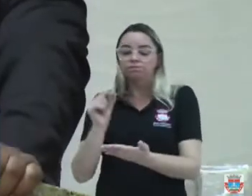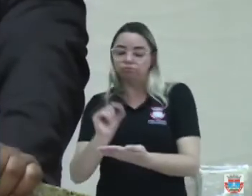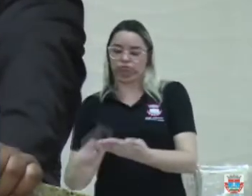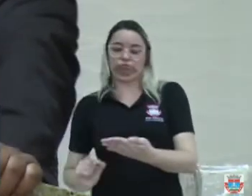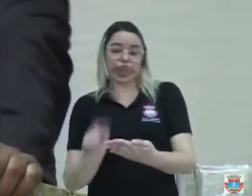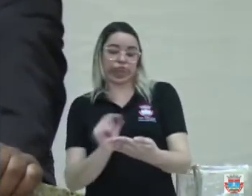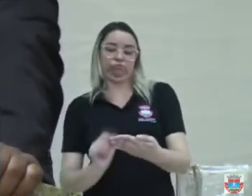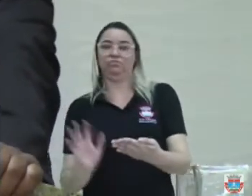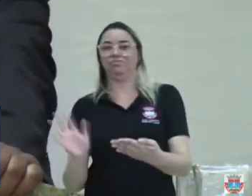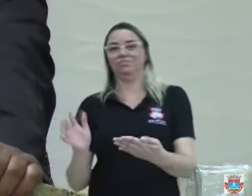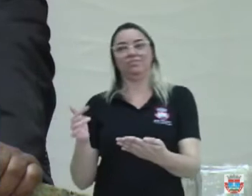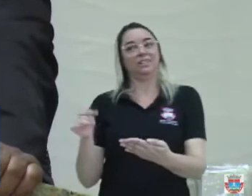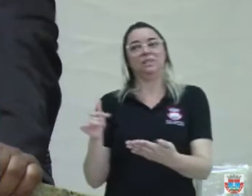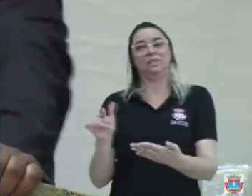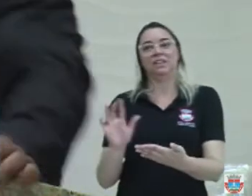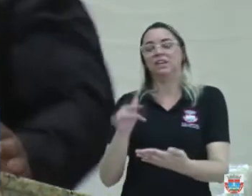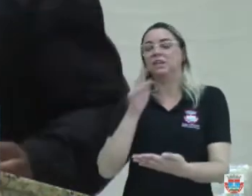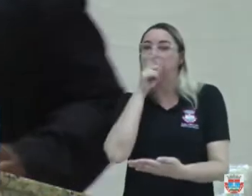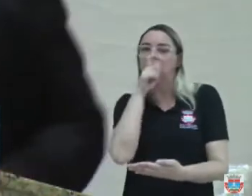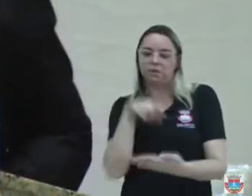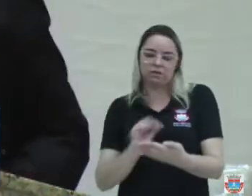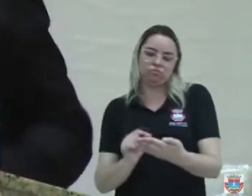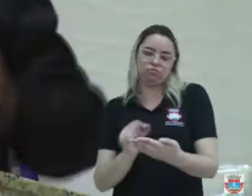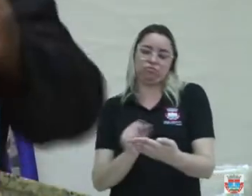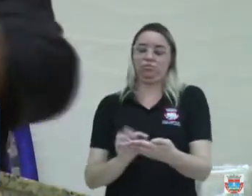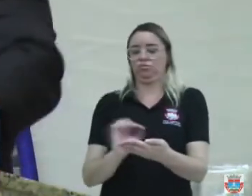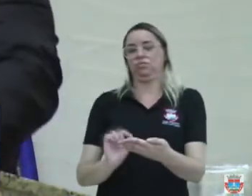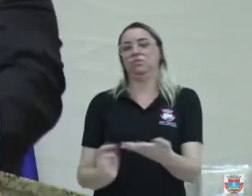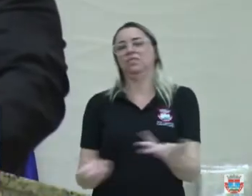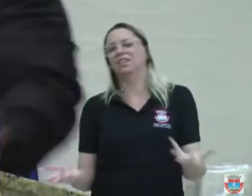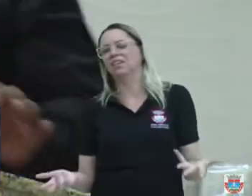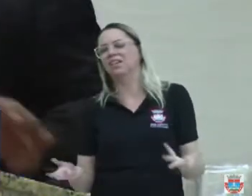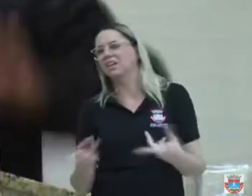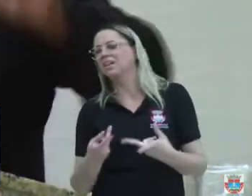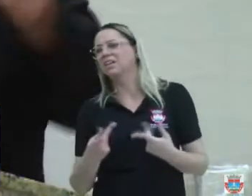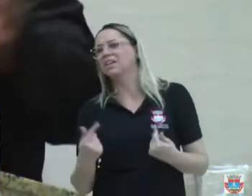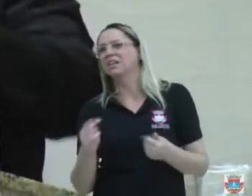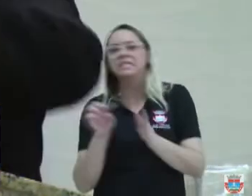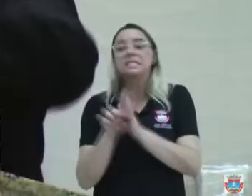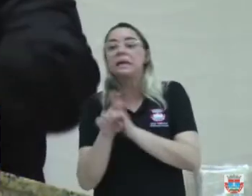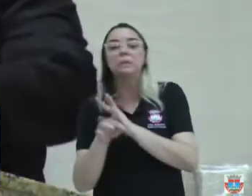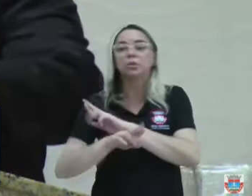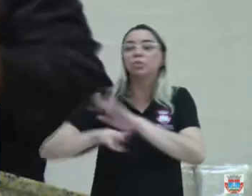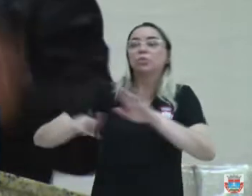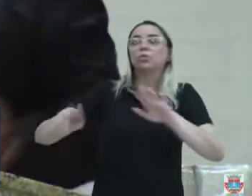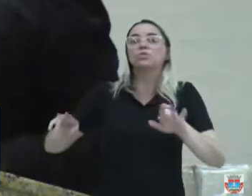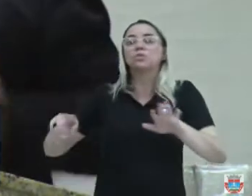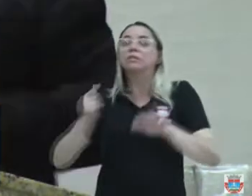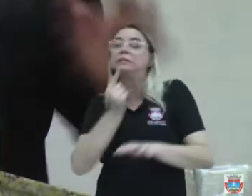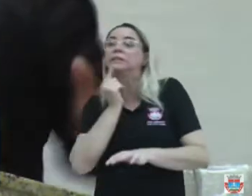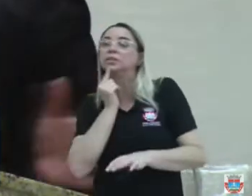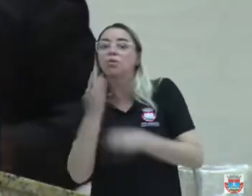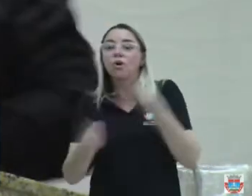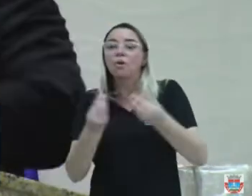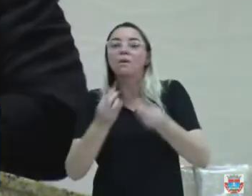consulta, que nem hoje, mandei uma. Aí tem que dizer, arrumar um endereço, botar os exames, todos os exames têm que ser feitos em Garanhuns, botar como